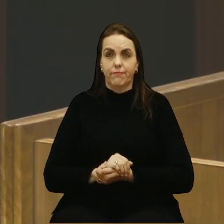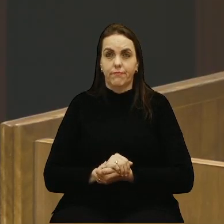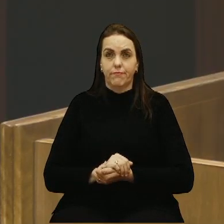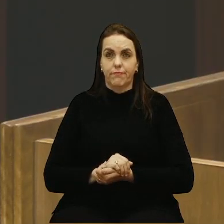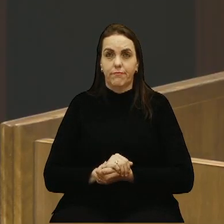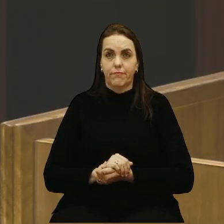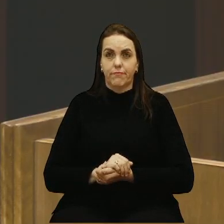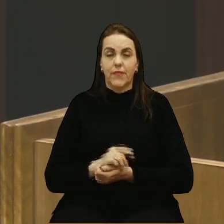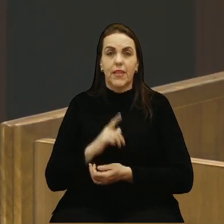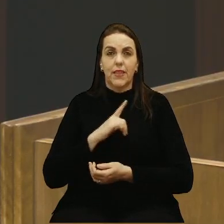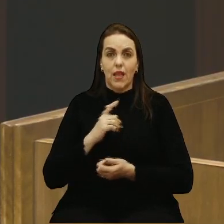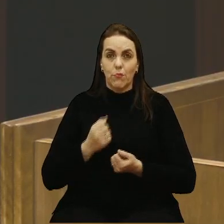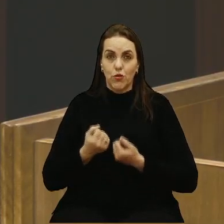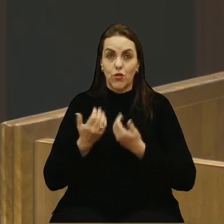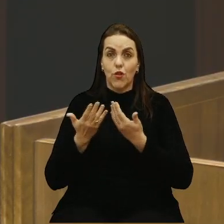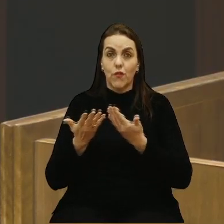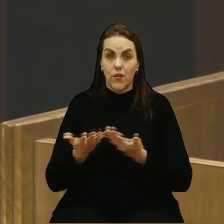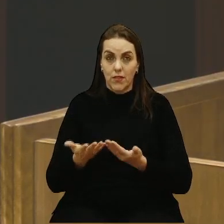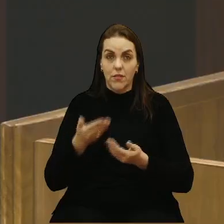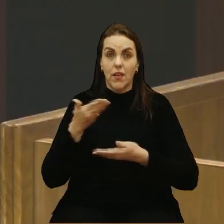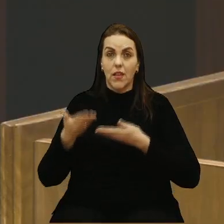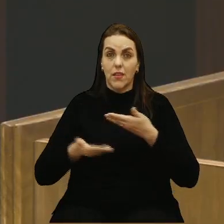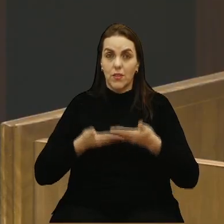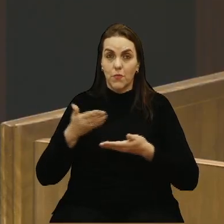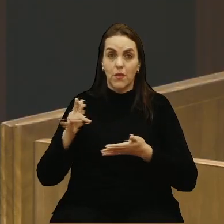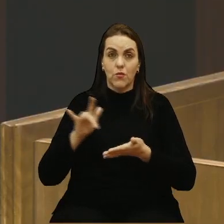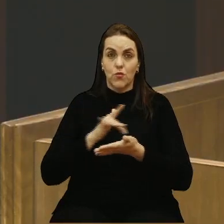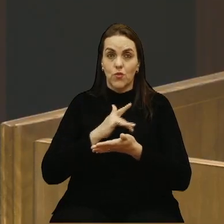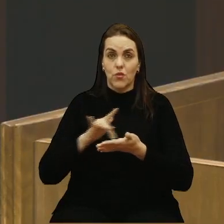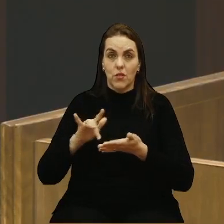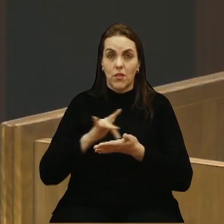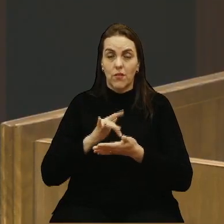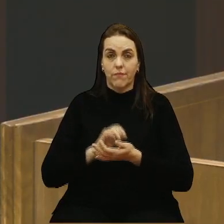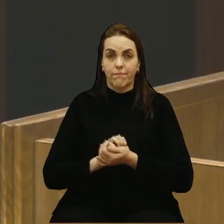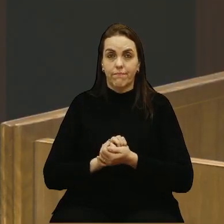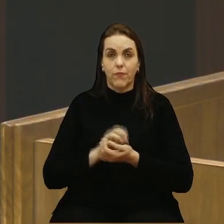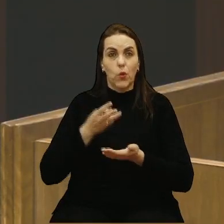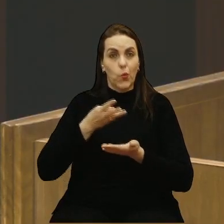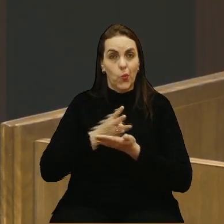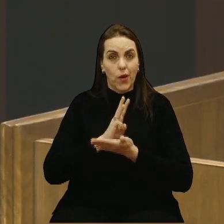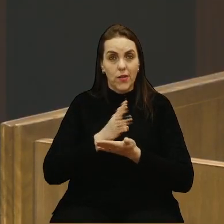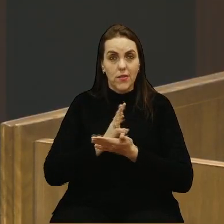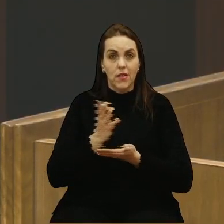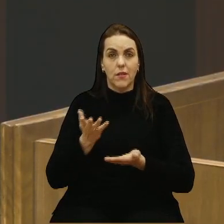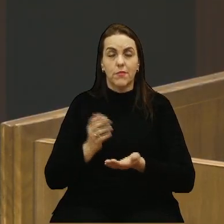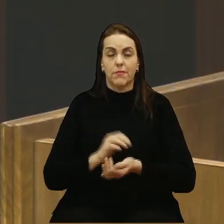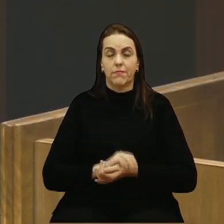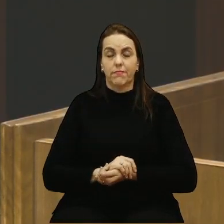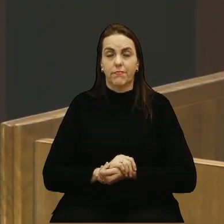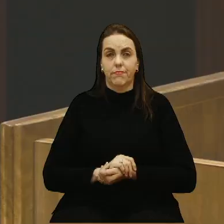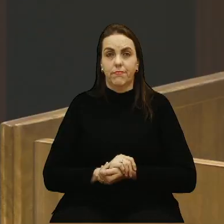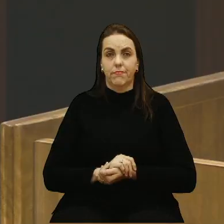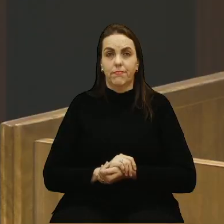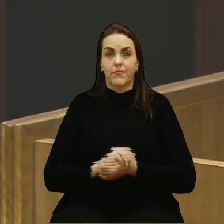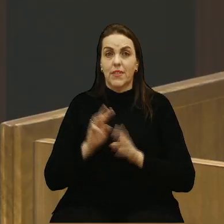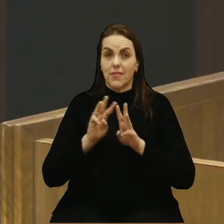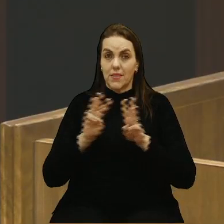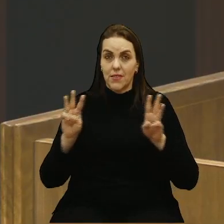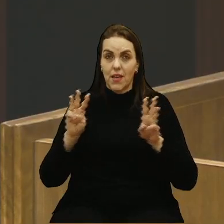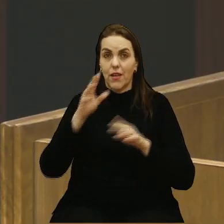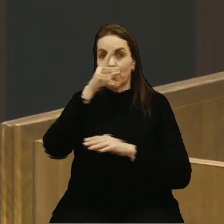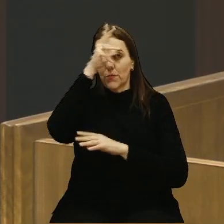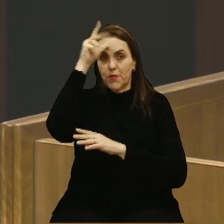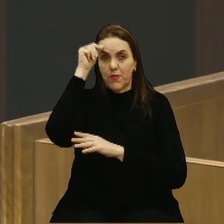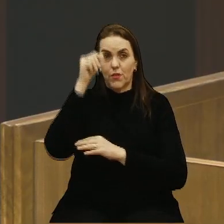Nós temos que ofertar um atendimento digital, via WhatsApp, via site da prefeitura.